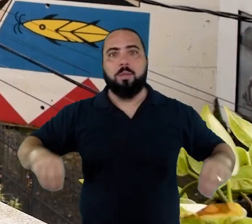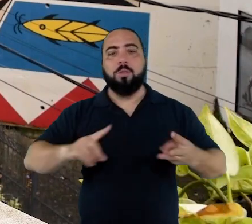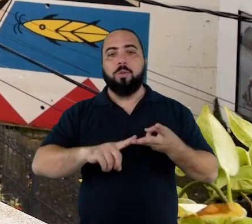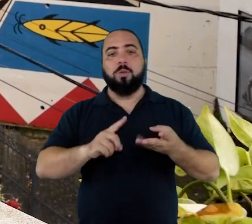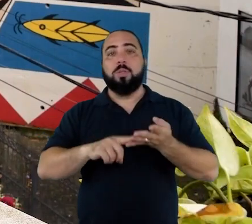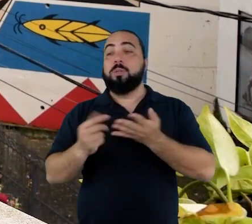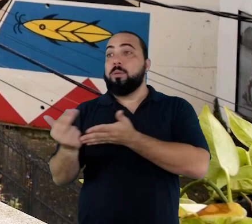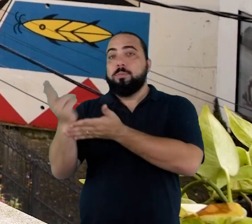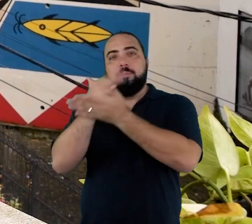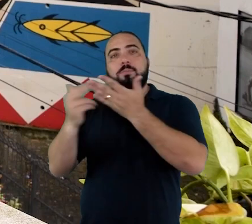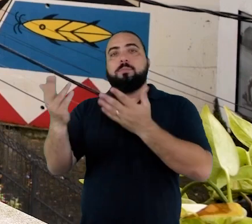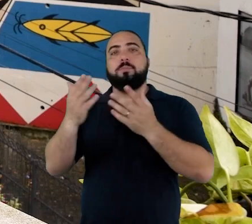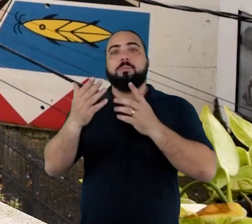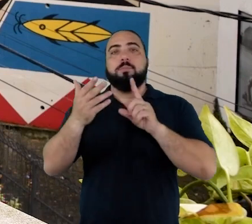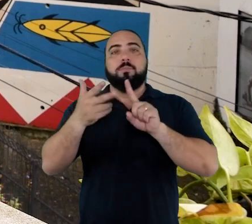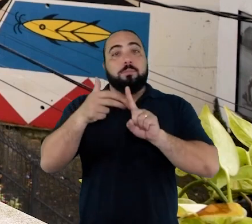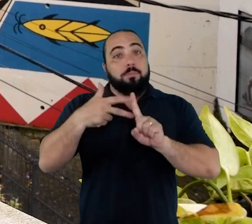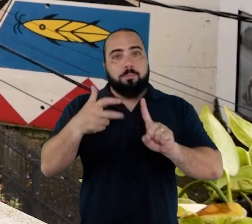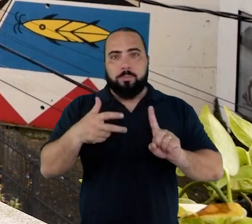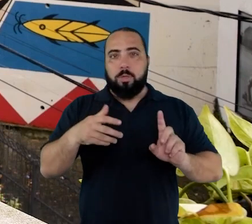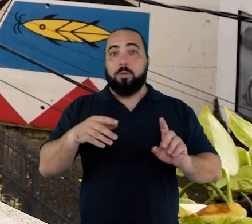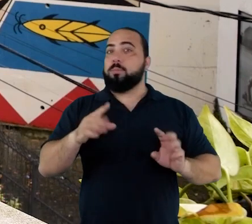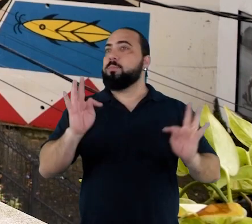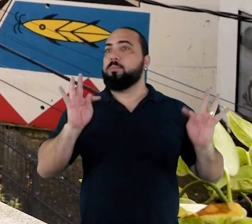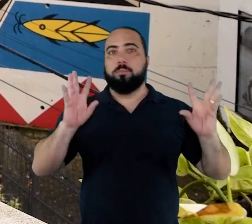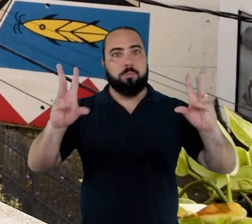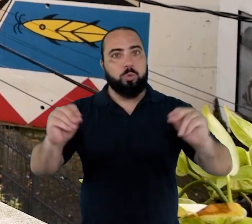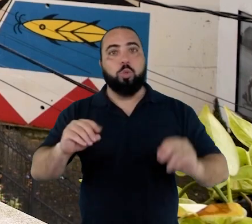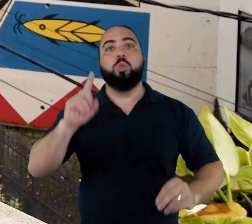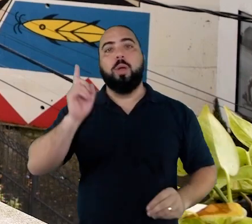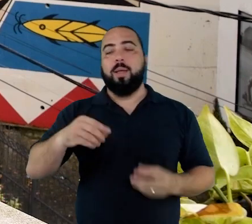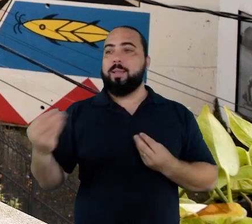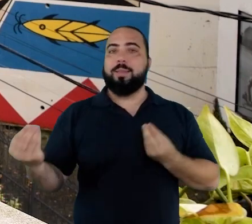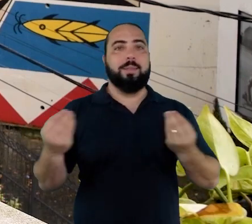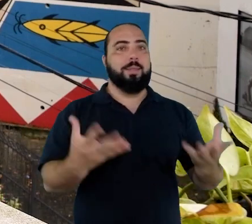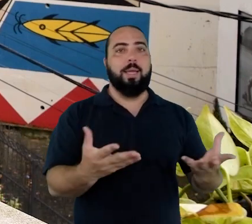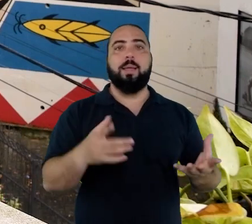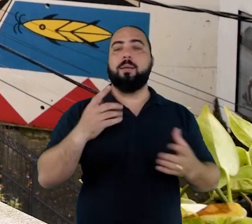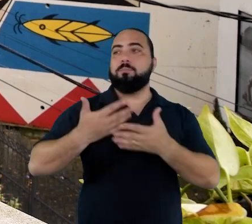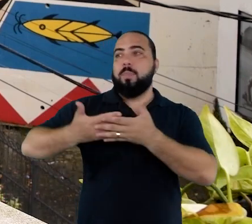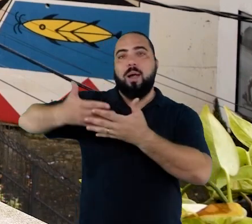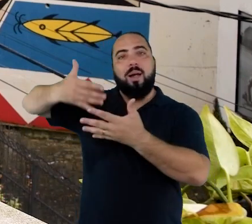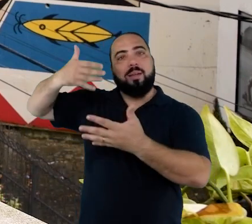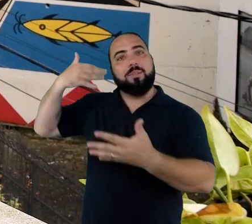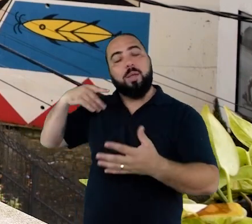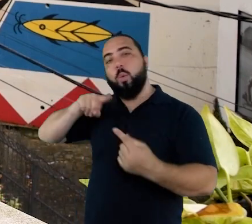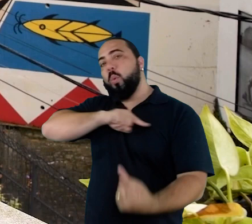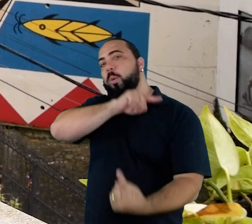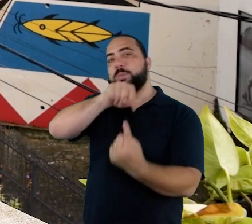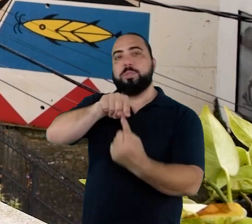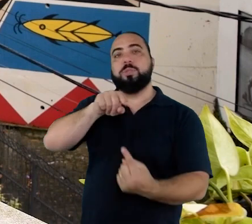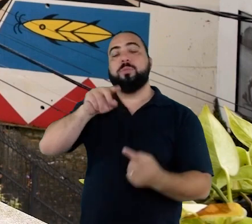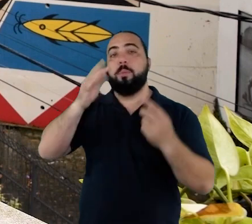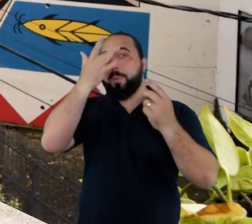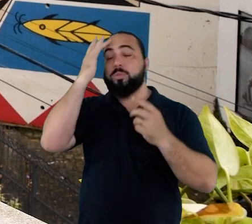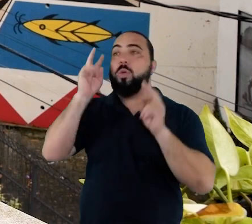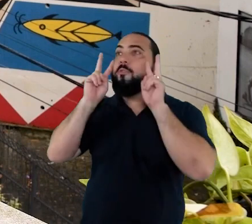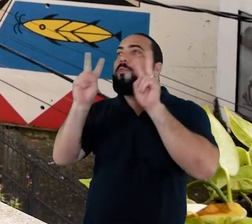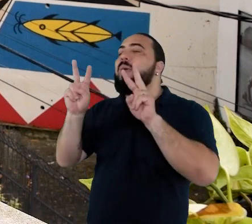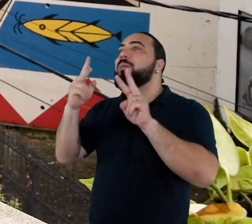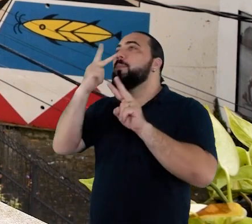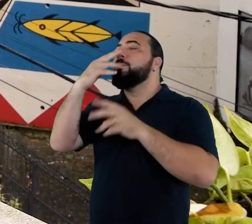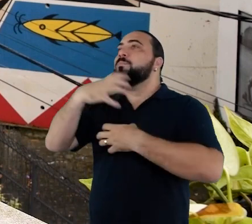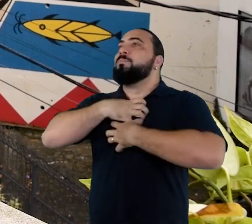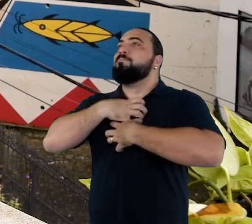grafismo indígena e tudo isso é para trazer essa ancestralidade, né, com o objetivo das pessoas olharem,